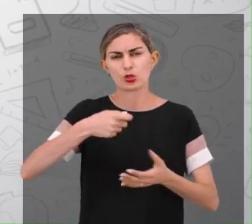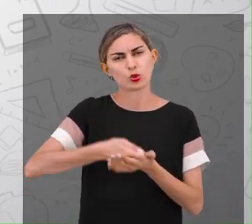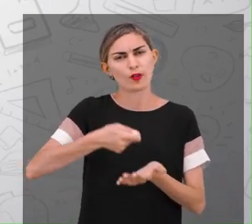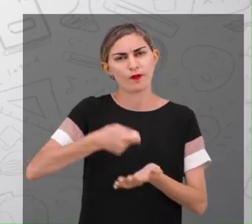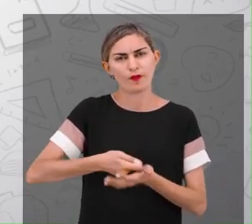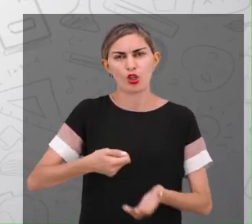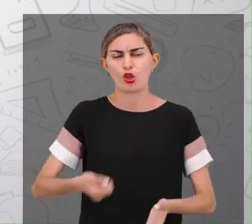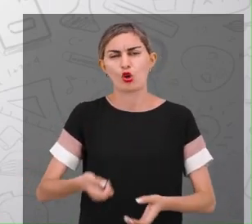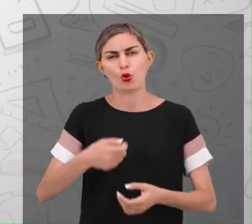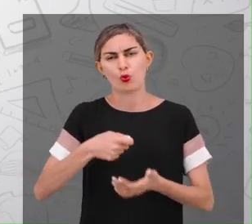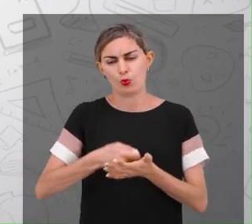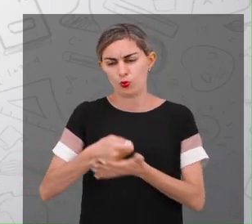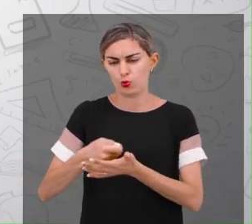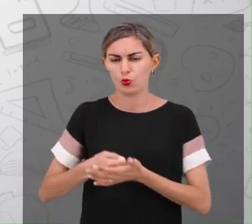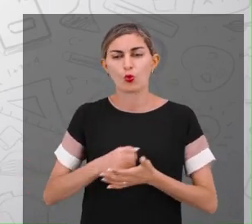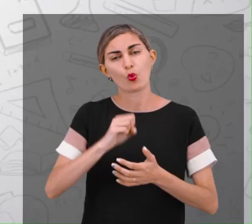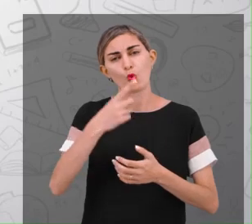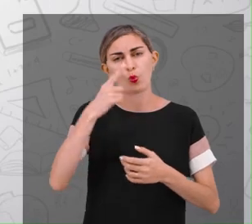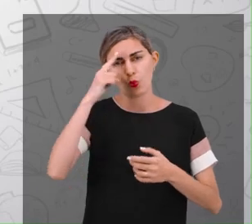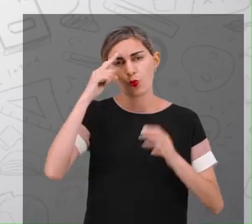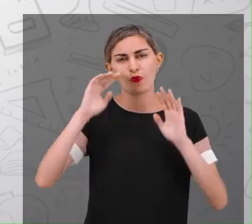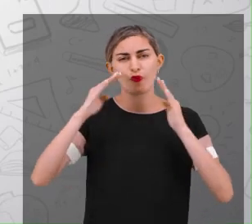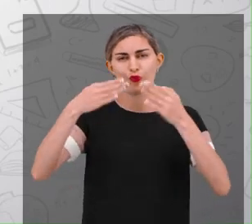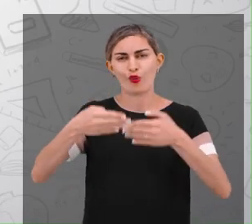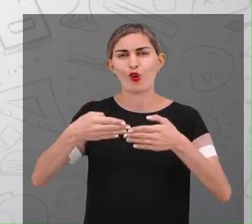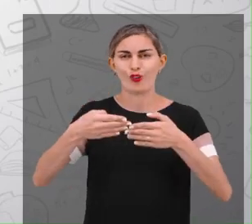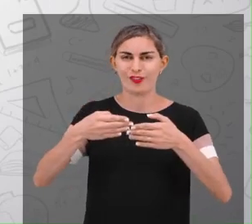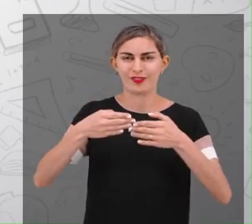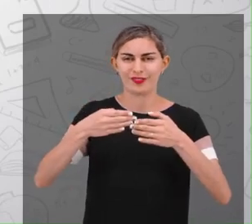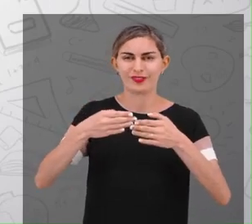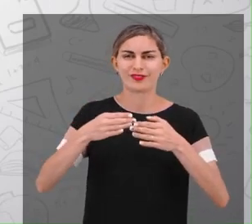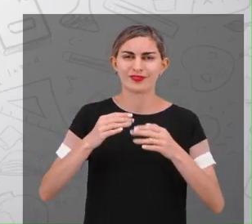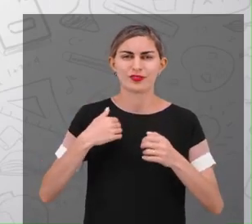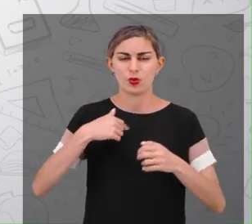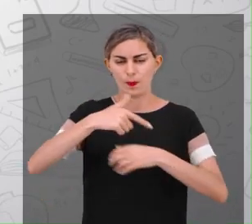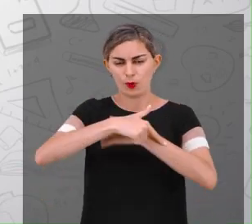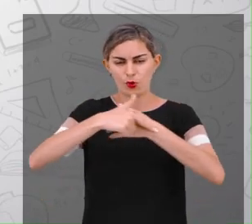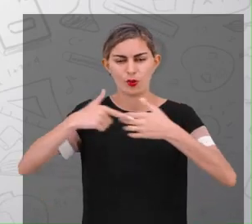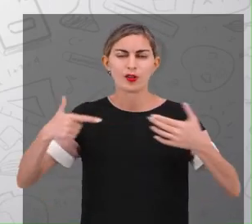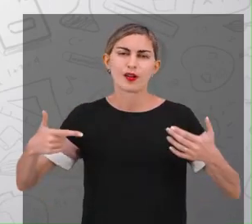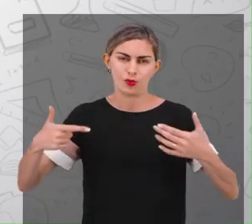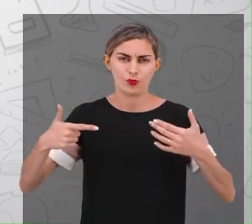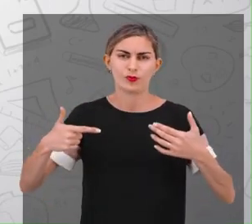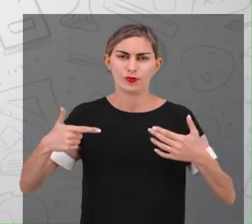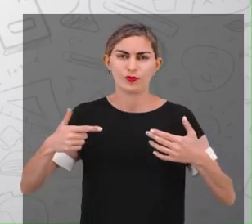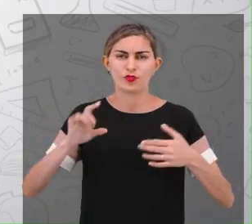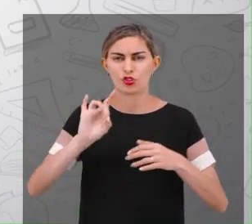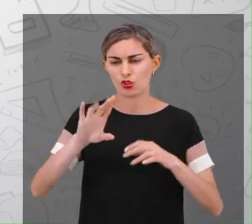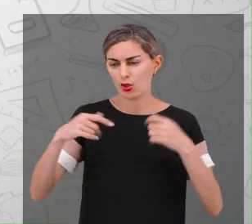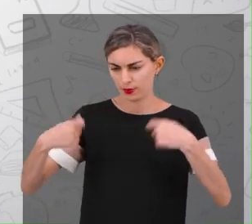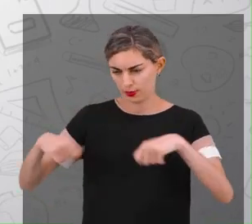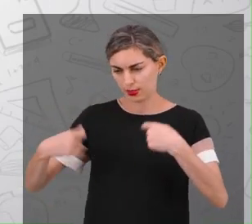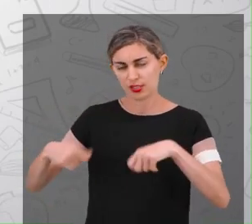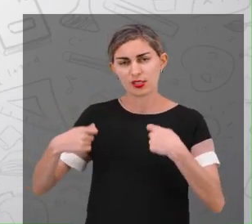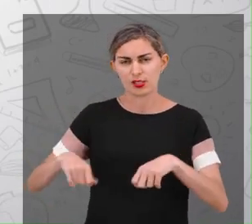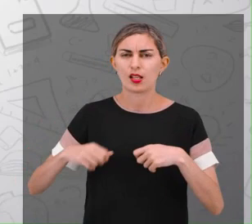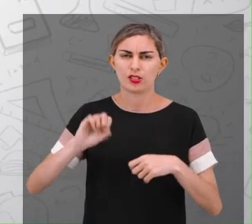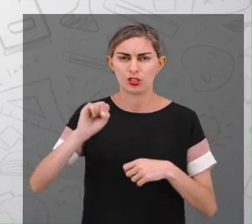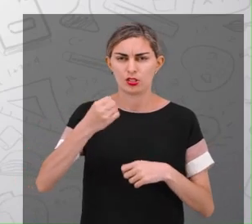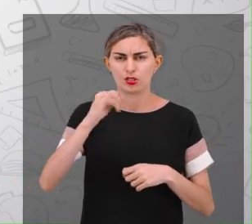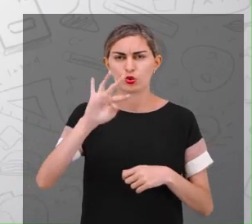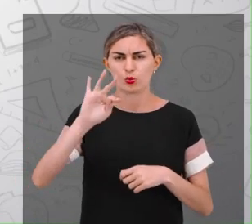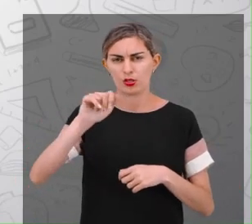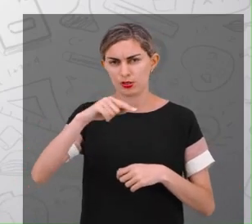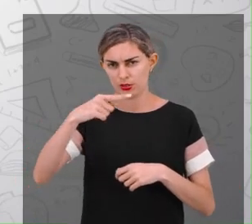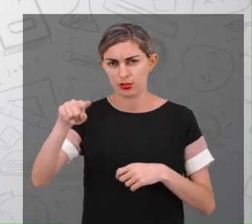dever, obrigação ou um ideal puro e unicamente moral, ao invés de serem focadas na necessidade da situação.